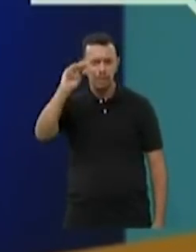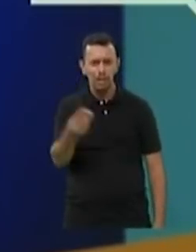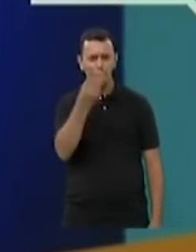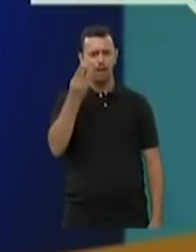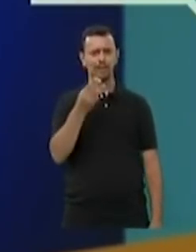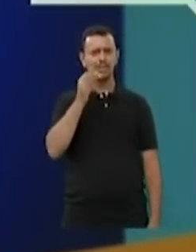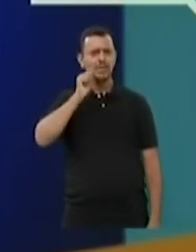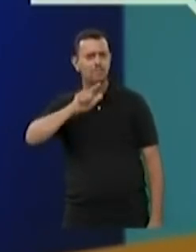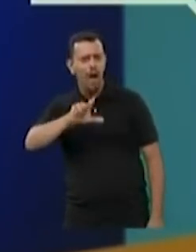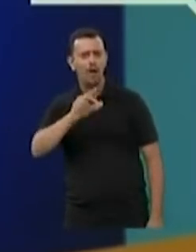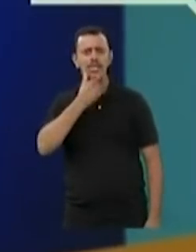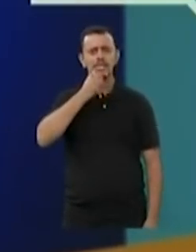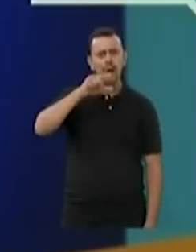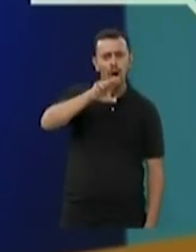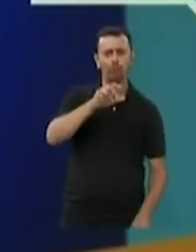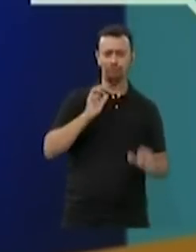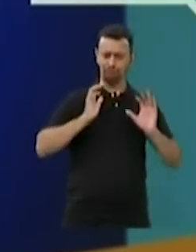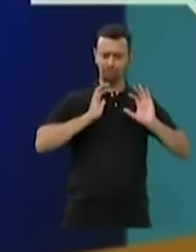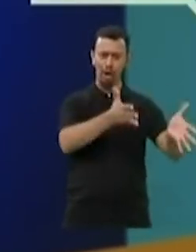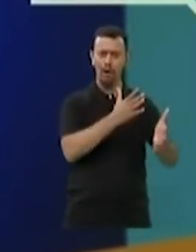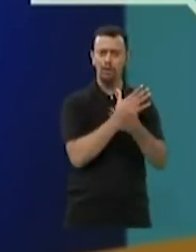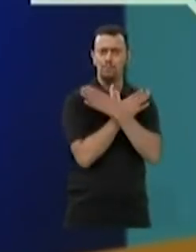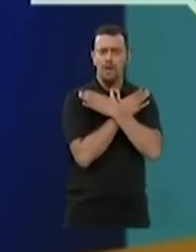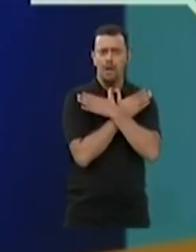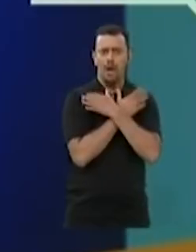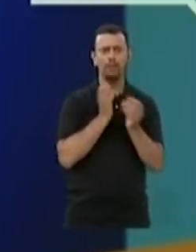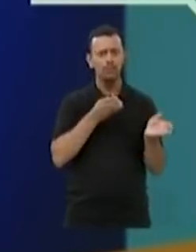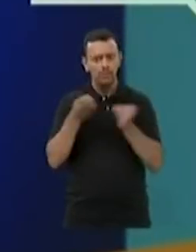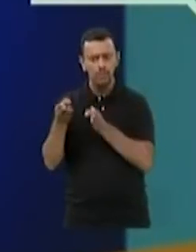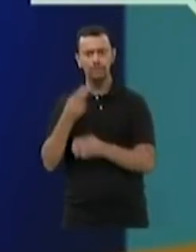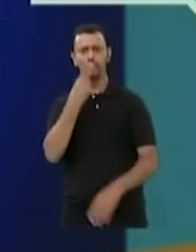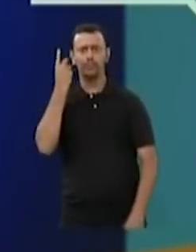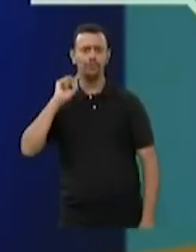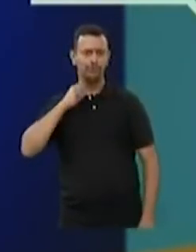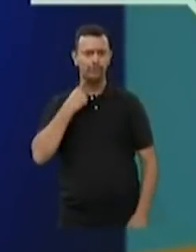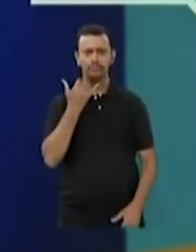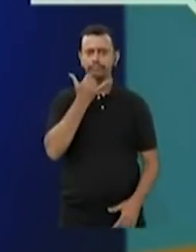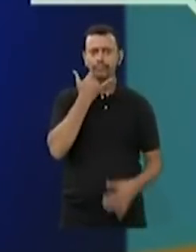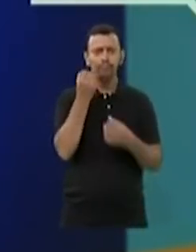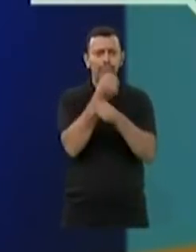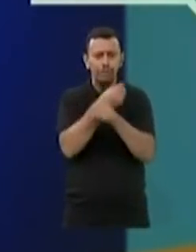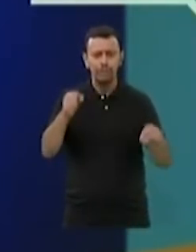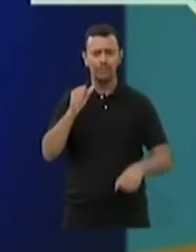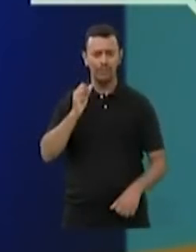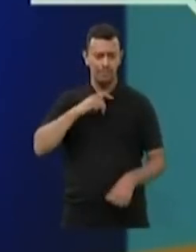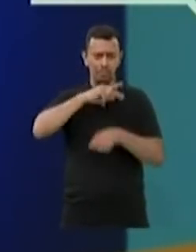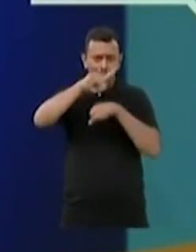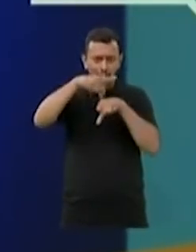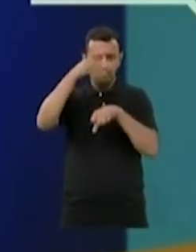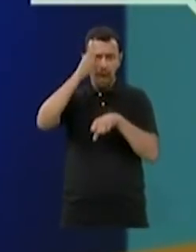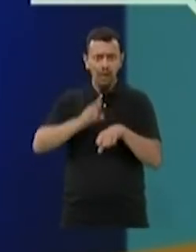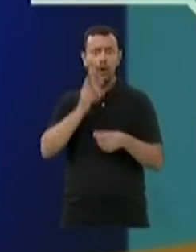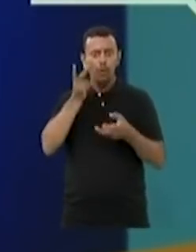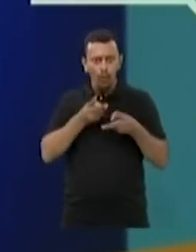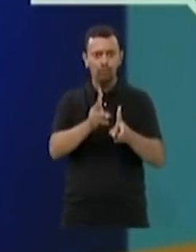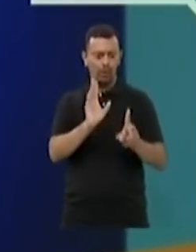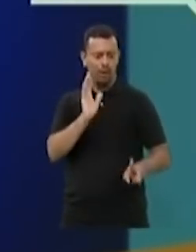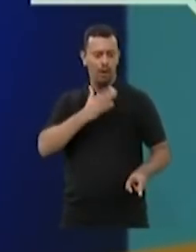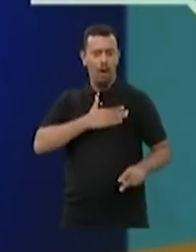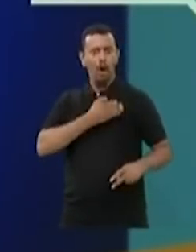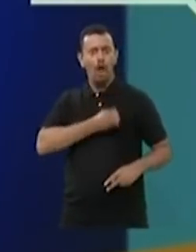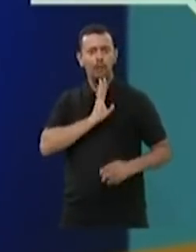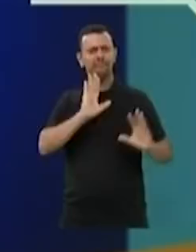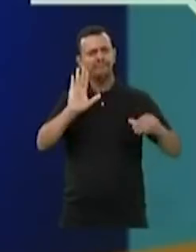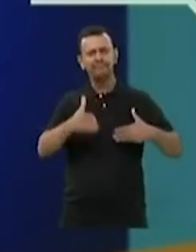e irmãs nossas desempregados. Não é possível que o nosso país continue com o coração fechado para mais de 32 milhões